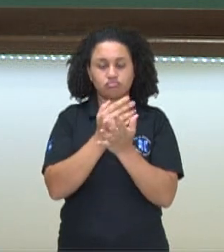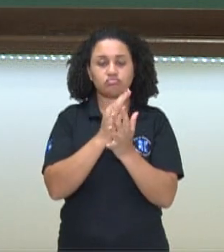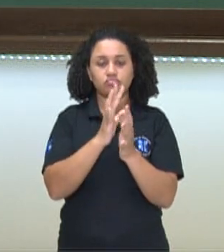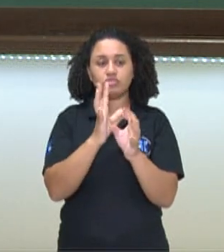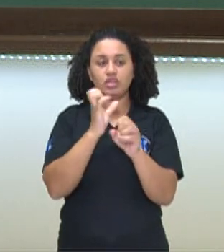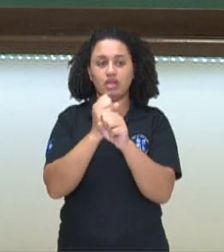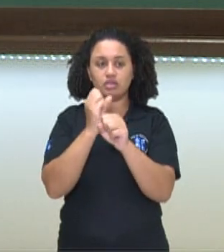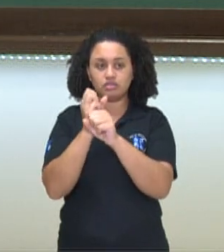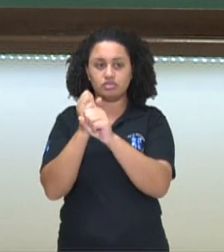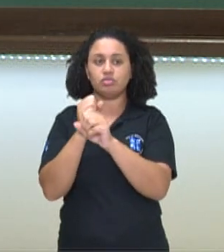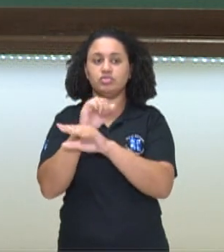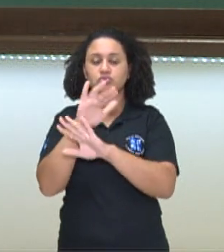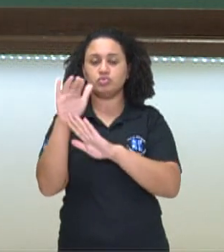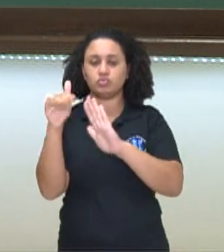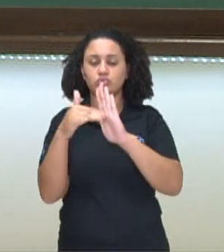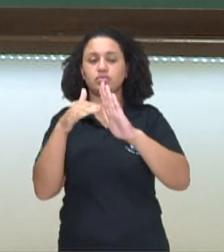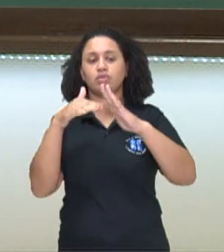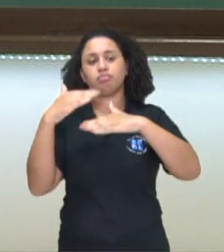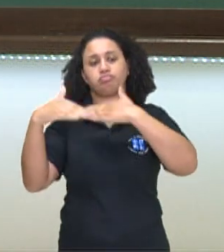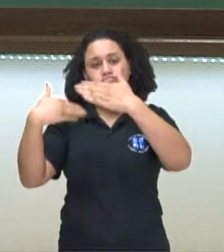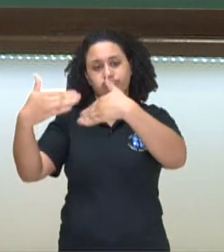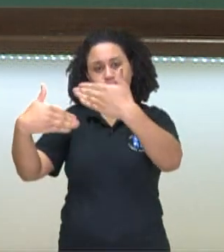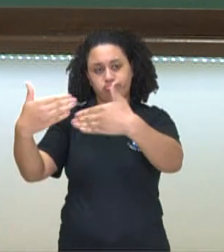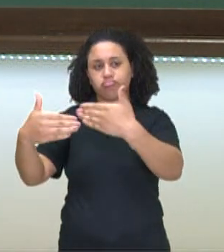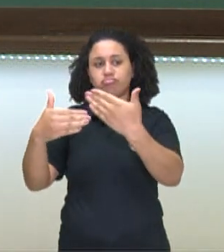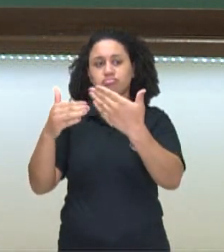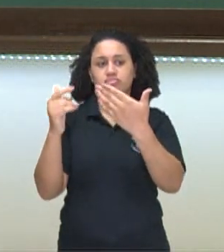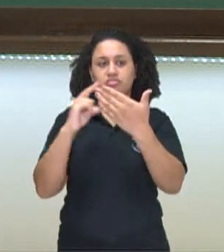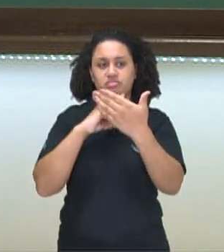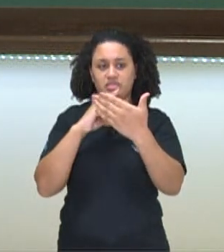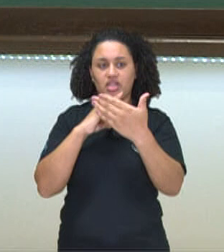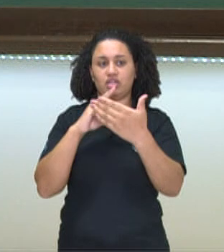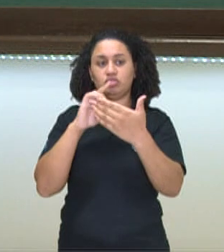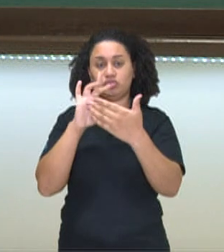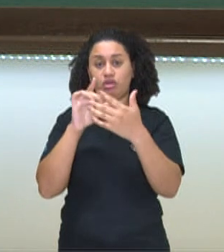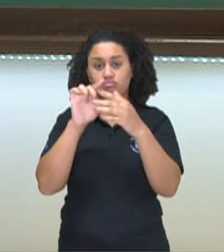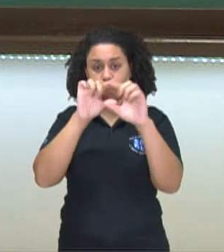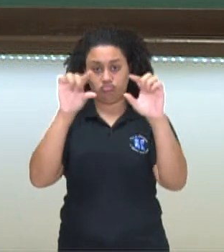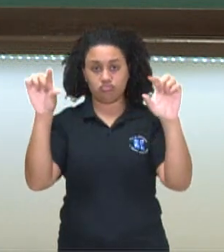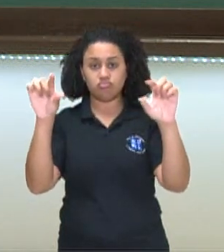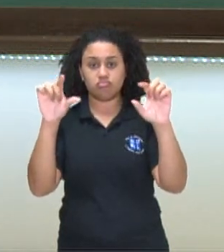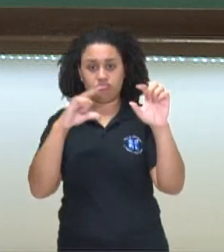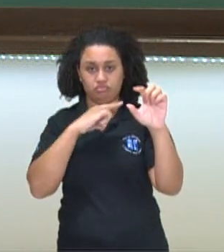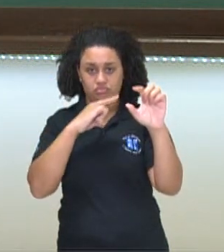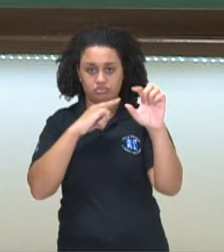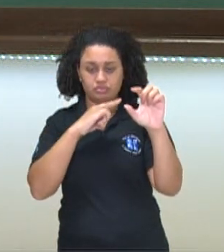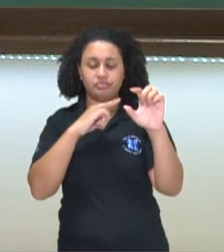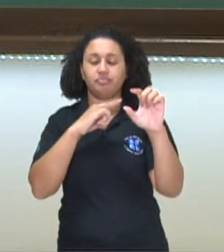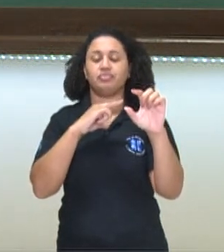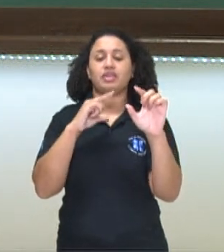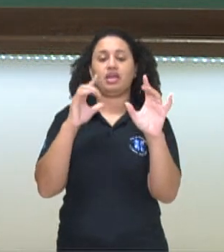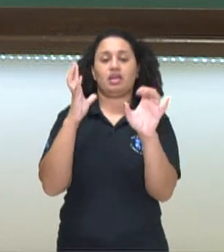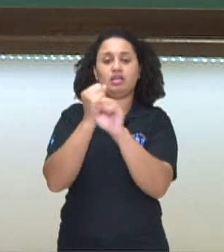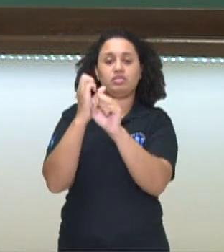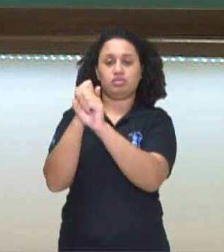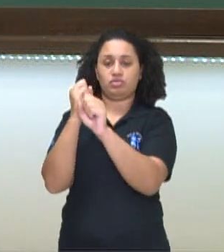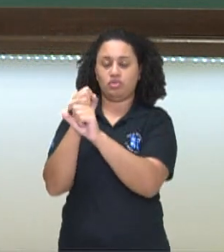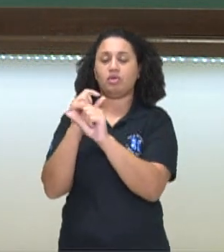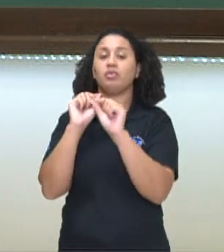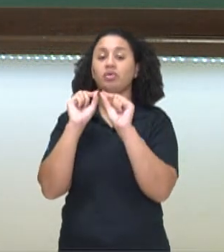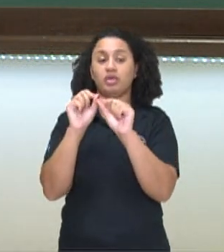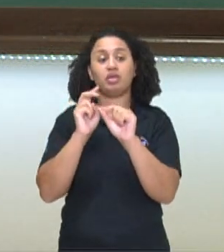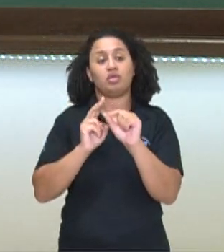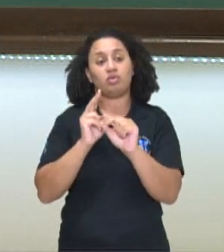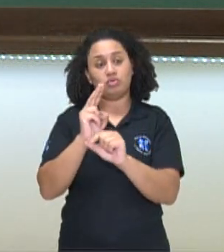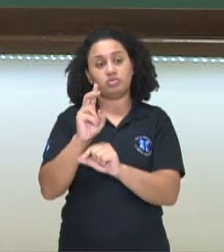das cargas depois de sofrer um processo em que participe só esses corpos, a soma das cargas deles continuam